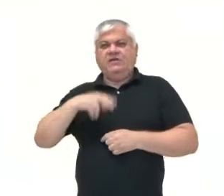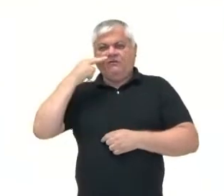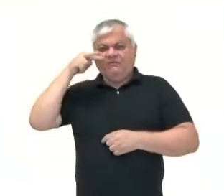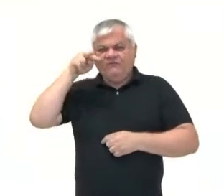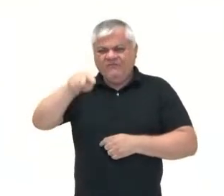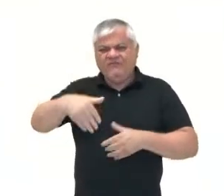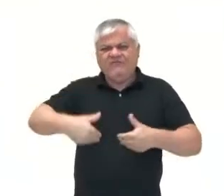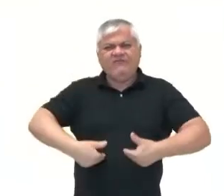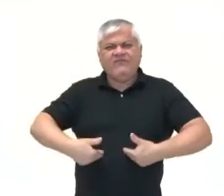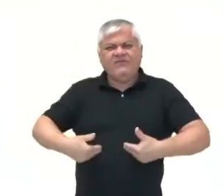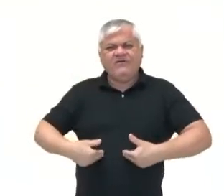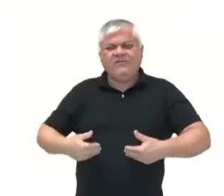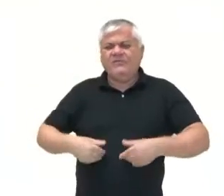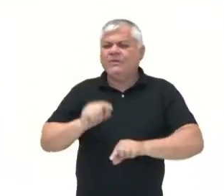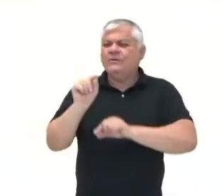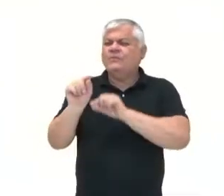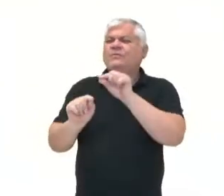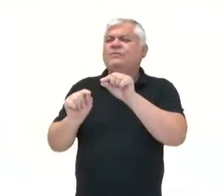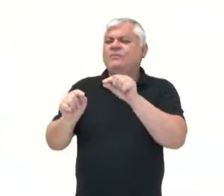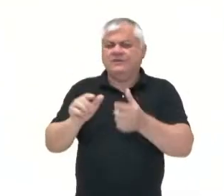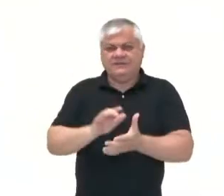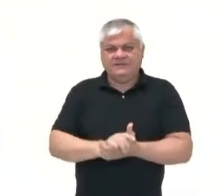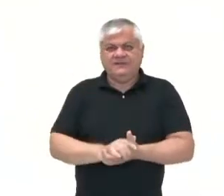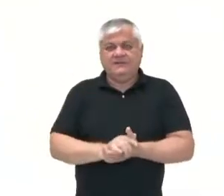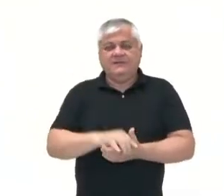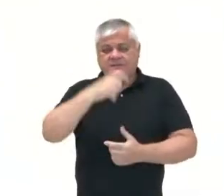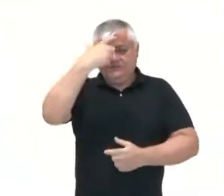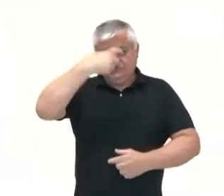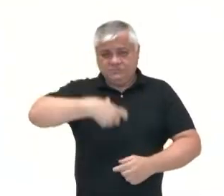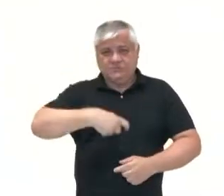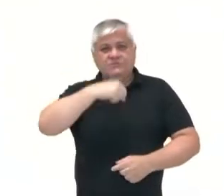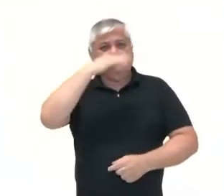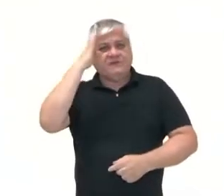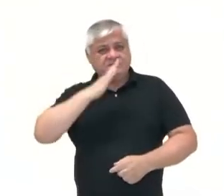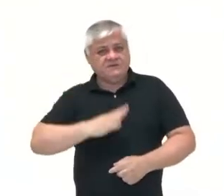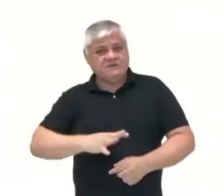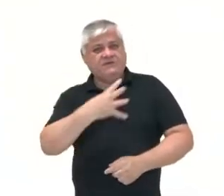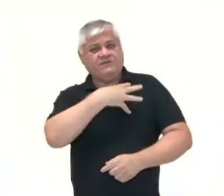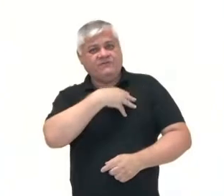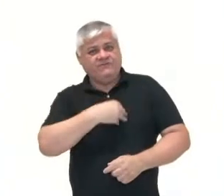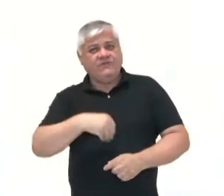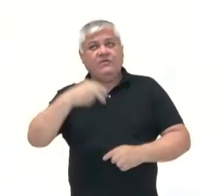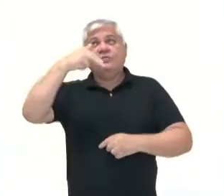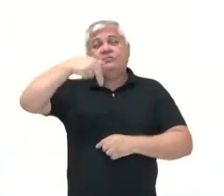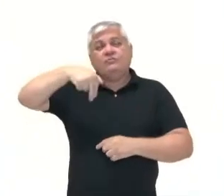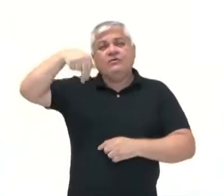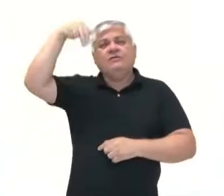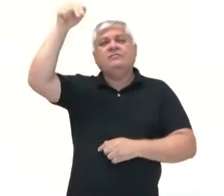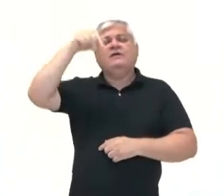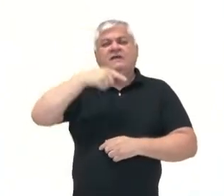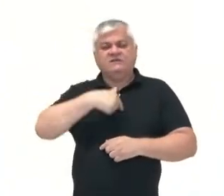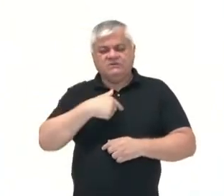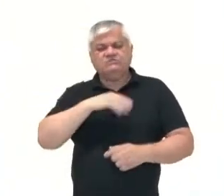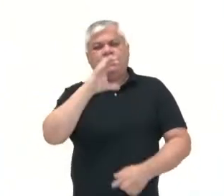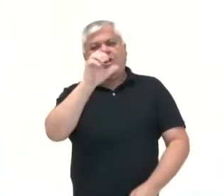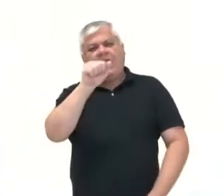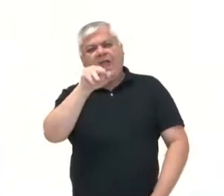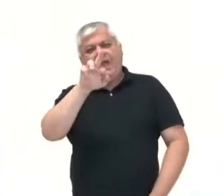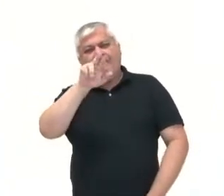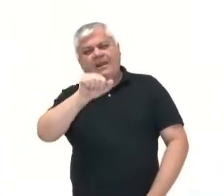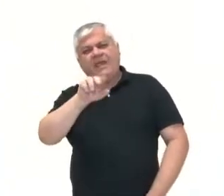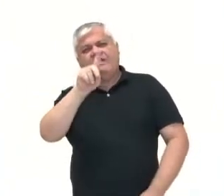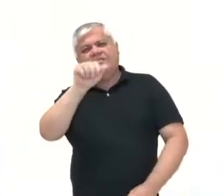e pergunto: o que há? Eu sou brasileiro, fio do Nordeste, sou cabra da